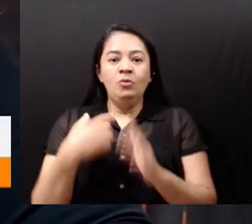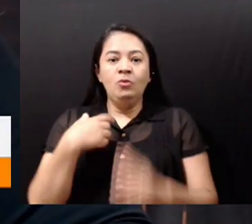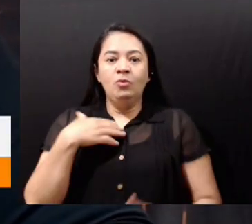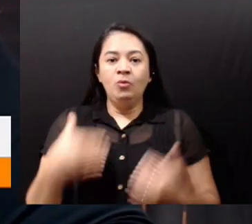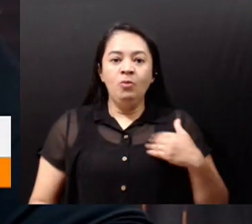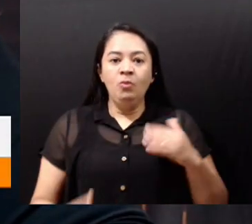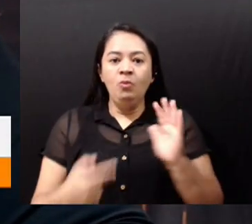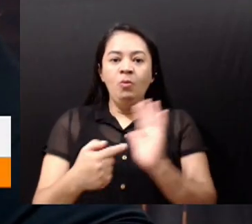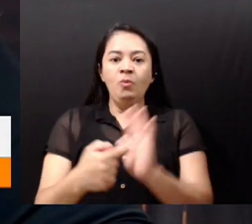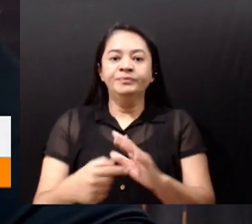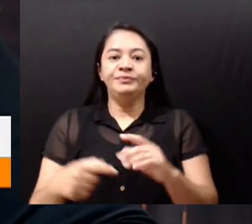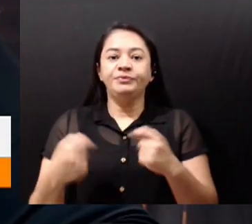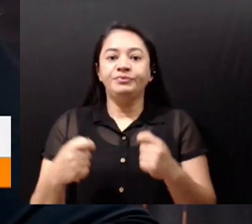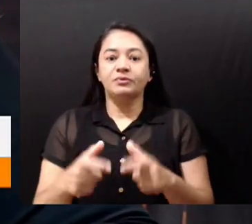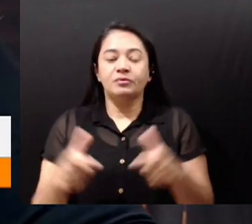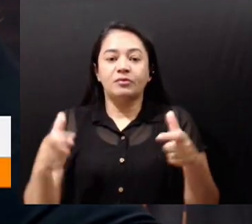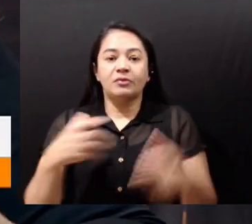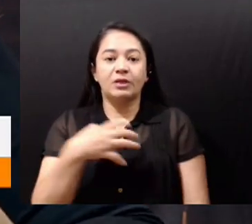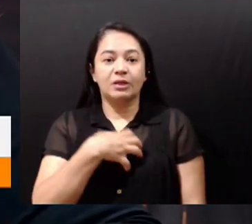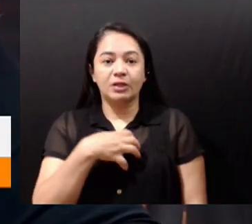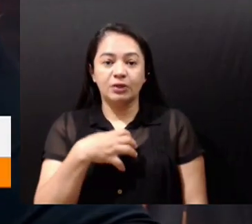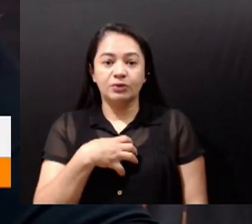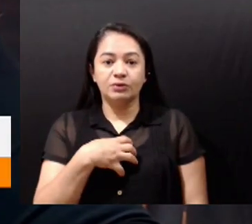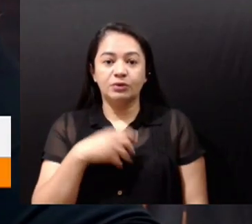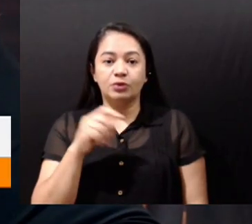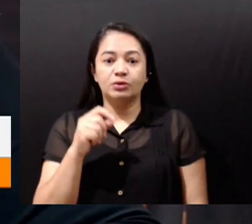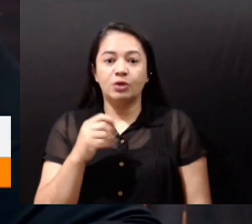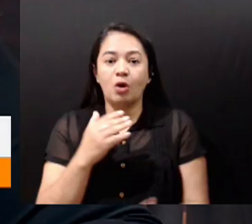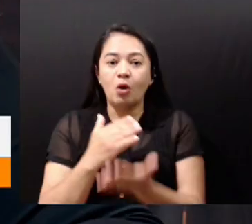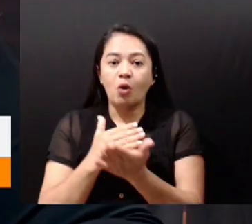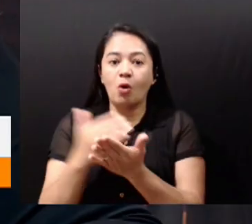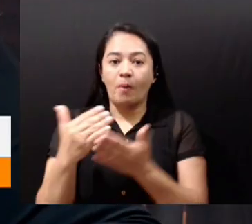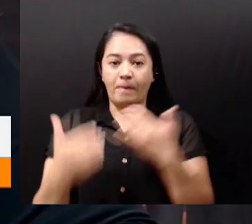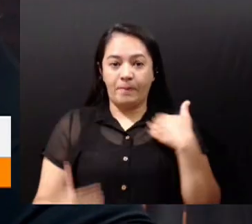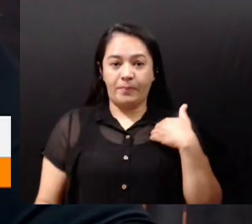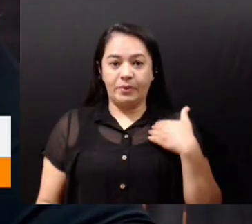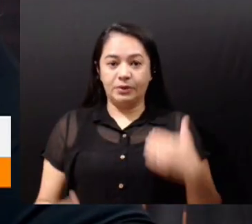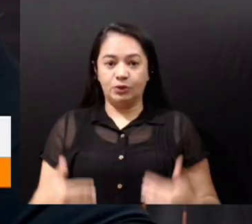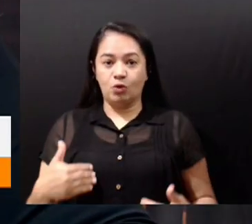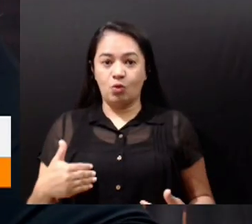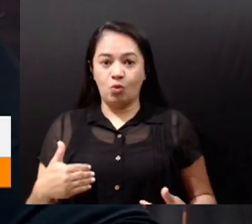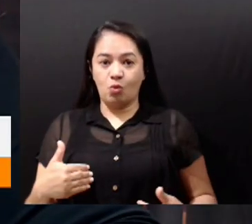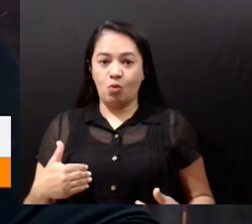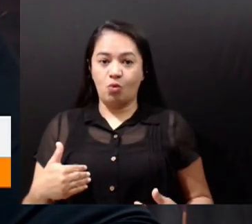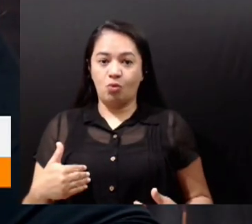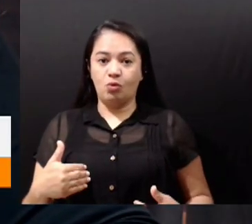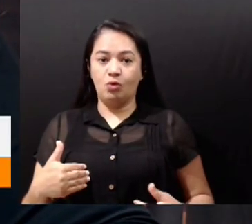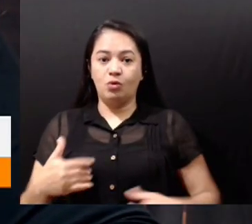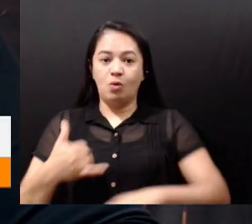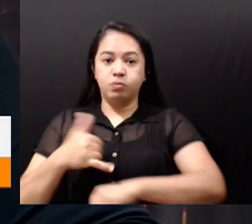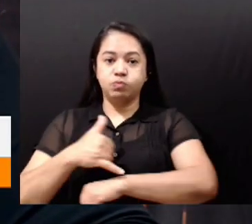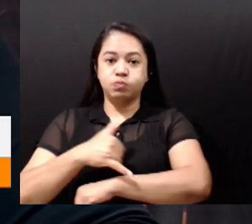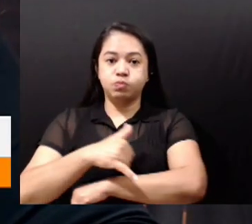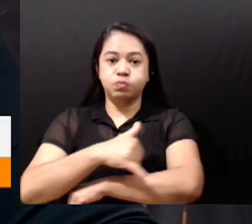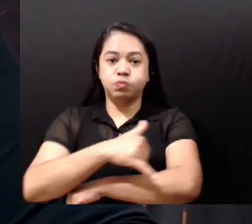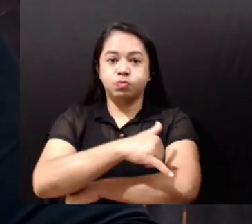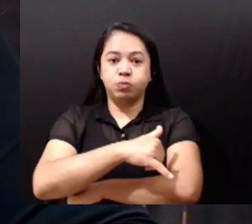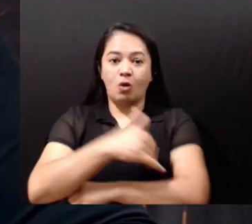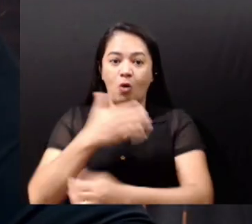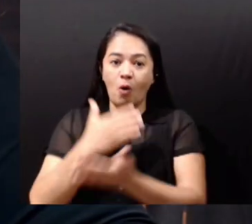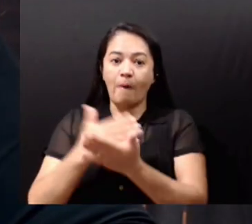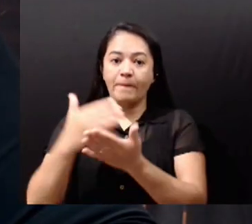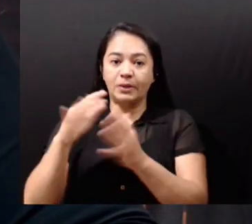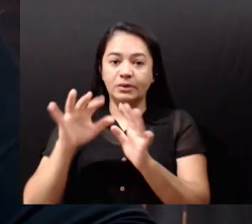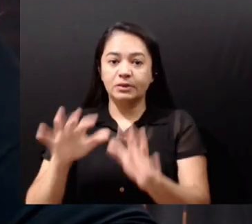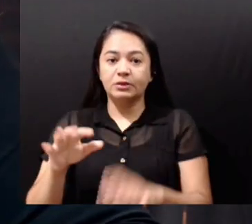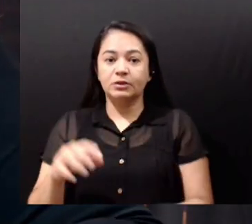sintoma, que começa no corpo grande, no corpo com sobrepeso, e que quando a gente não olha